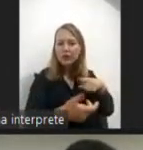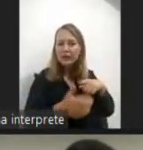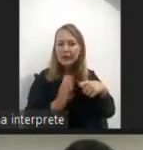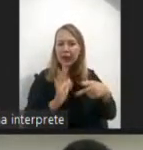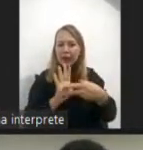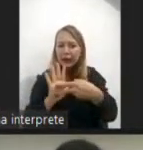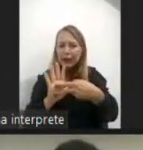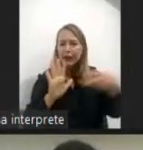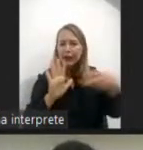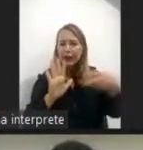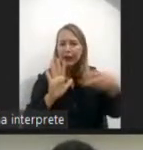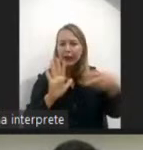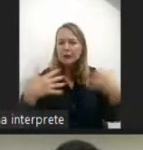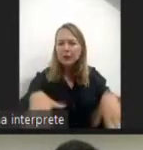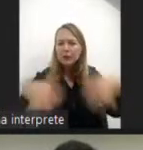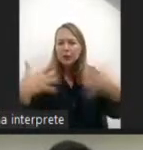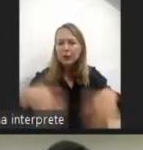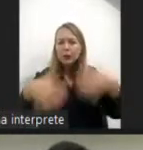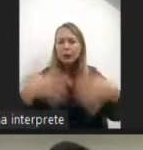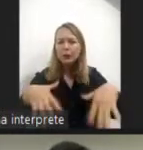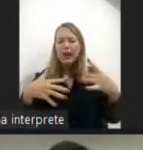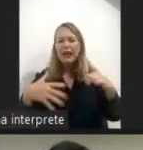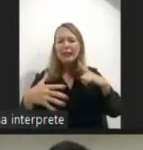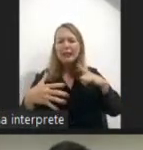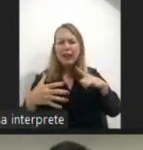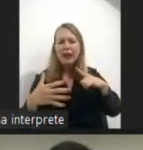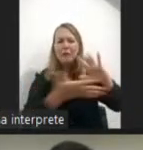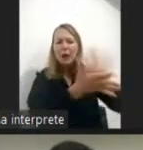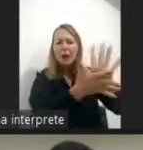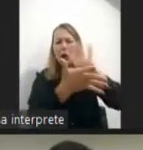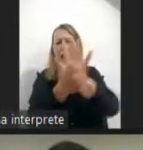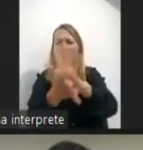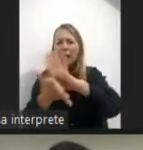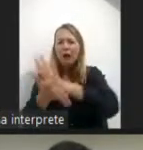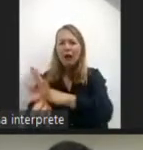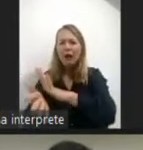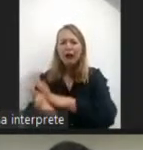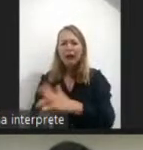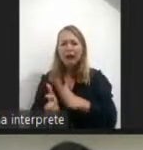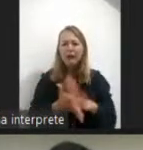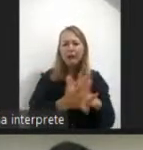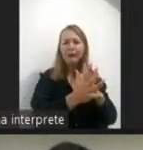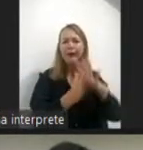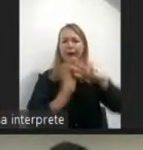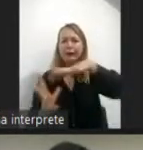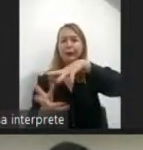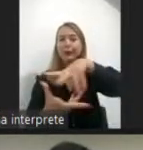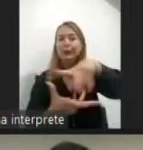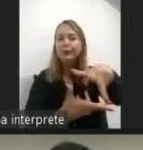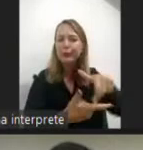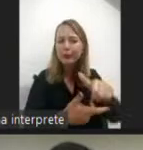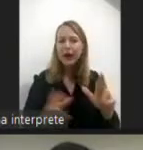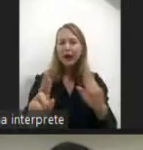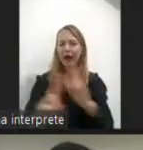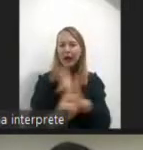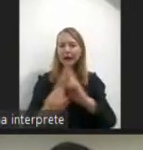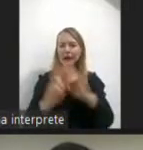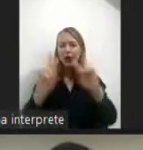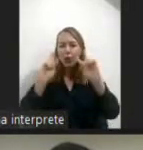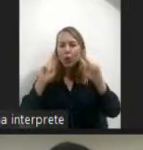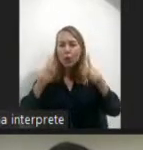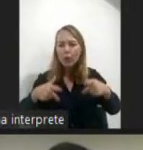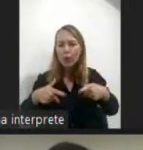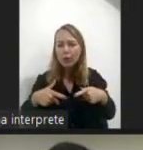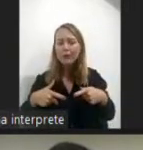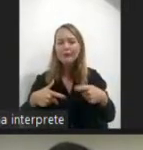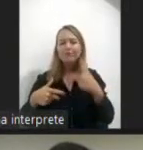mundo de tragédias cada vez mais inacreditáveis, As relações humanas, elas vêm sendo